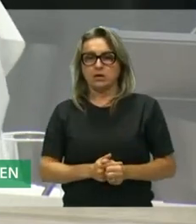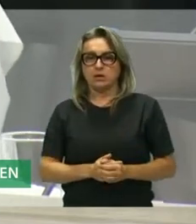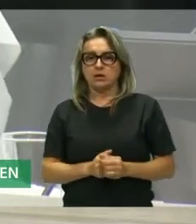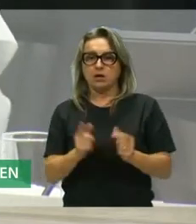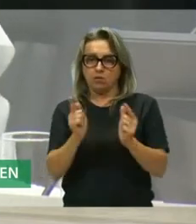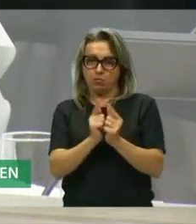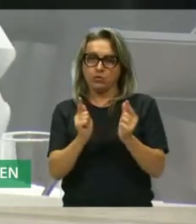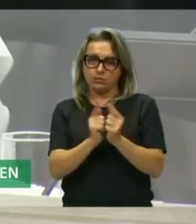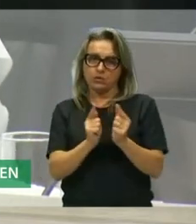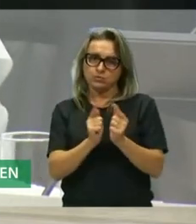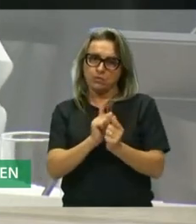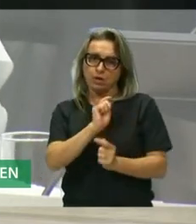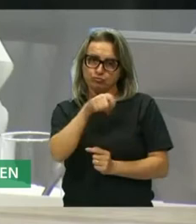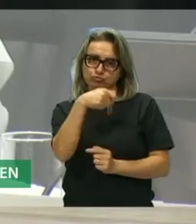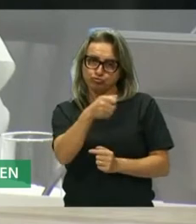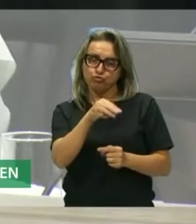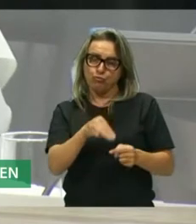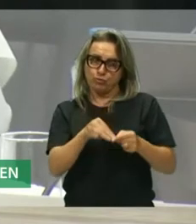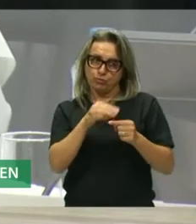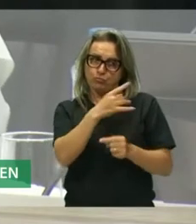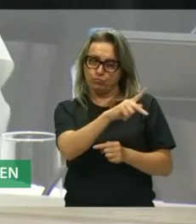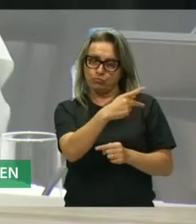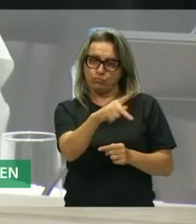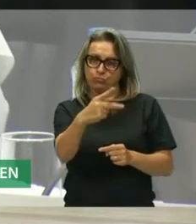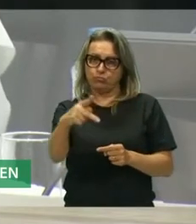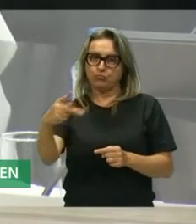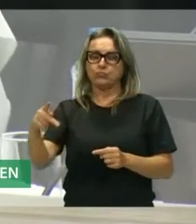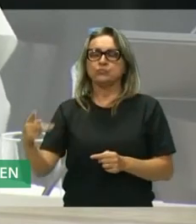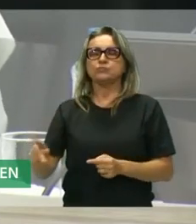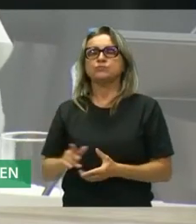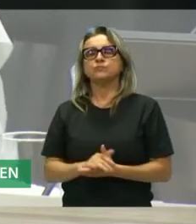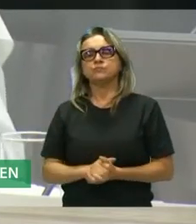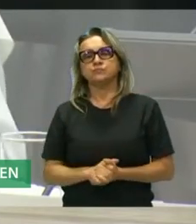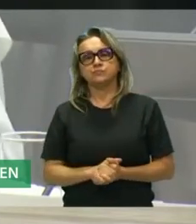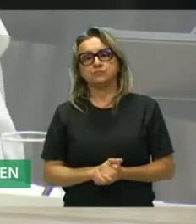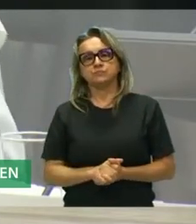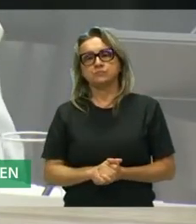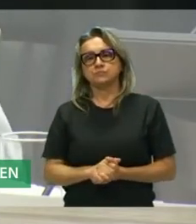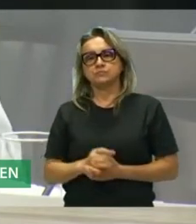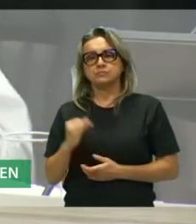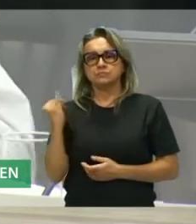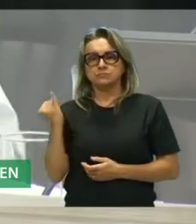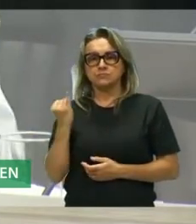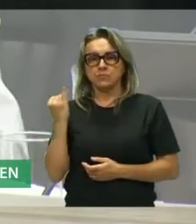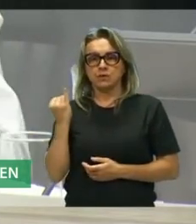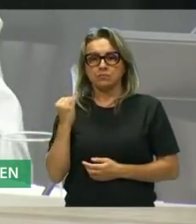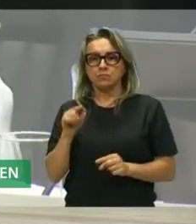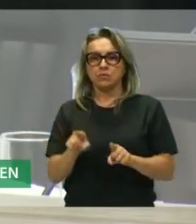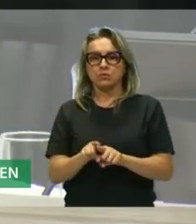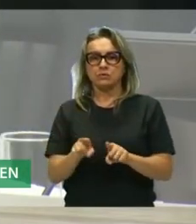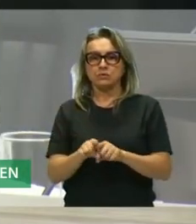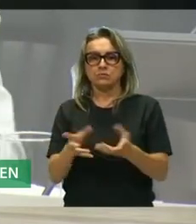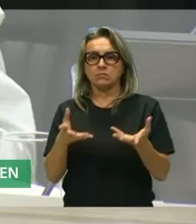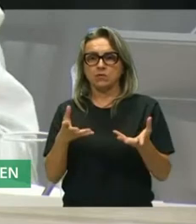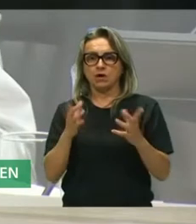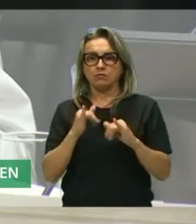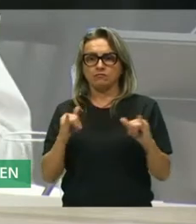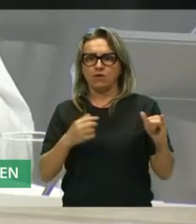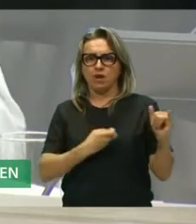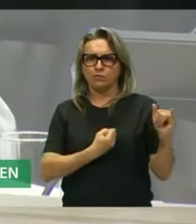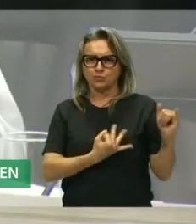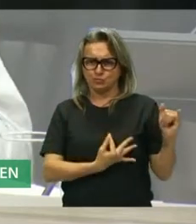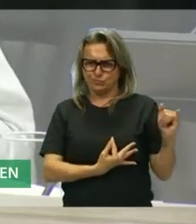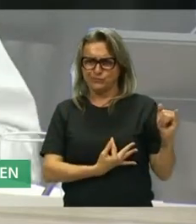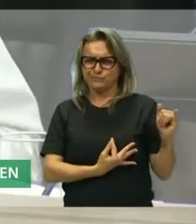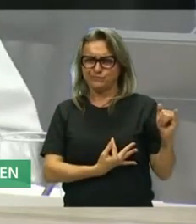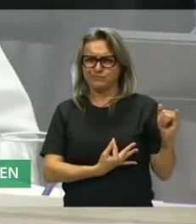atendimento referente àquele município, né? Eu acho que é importante, até gostaria de falar um número que não tem muito a ver com isso, mas é um